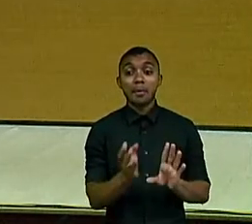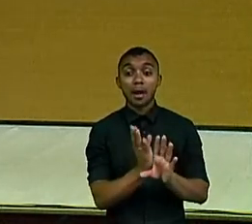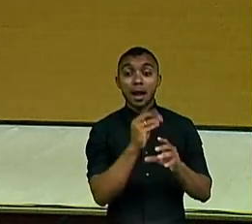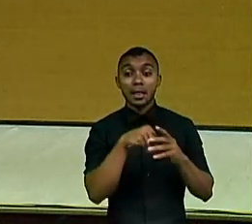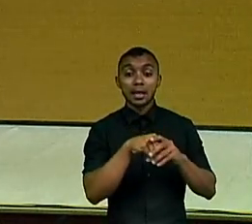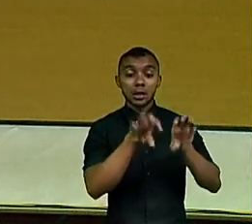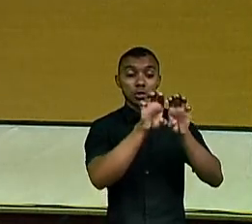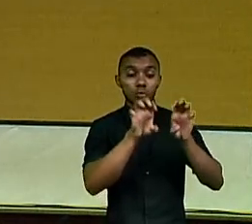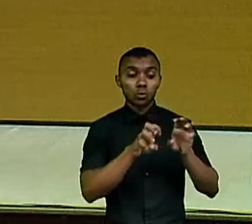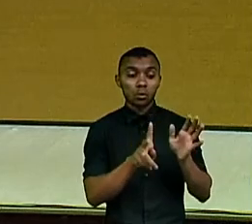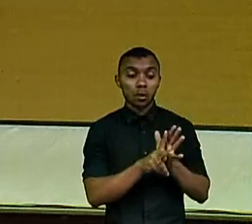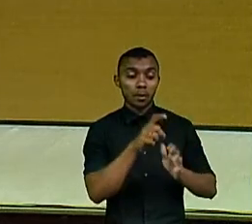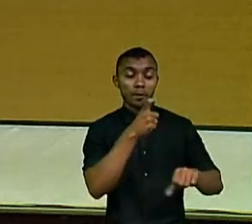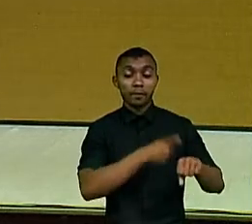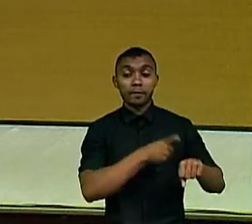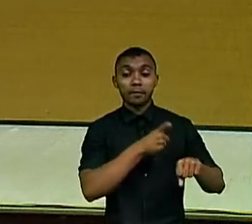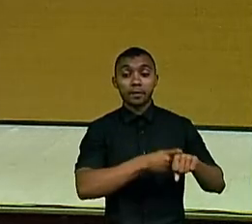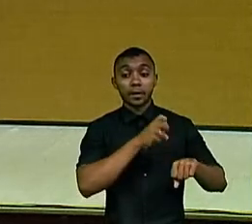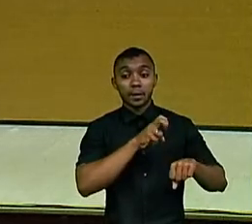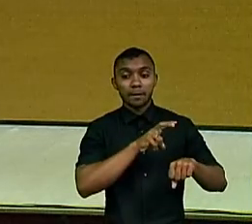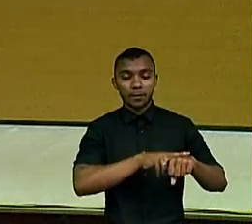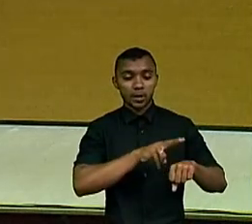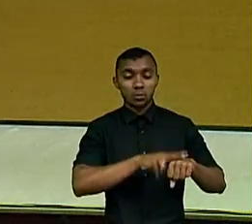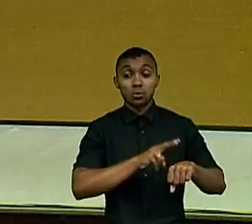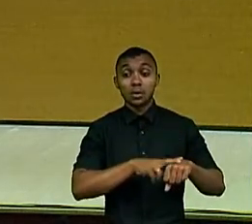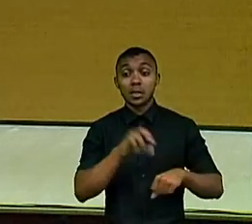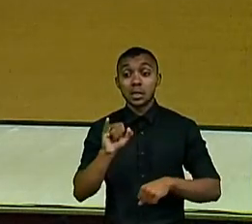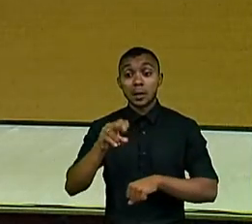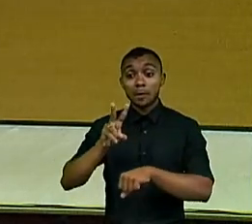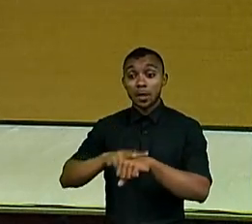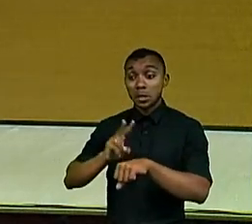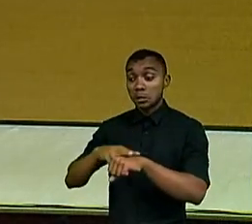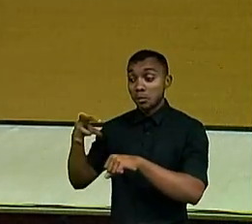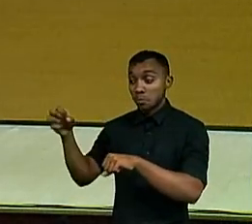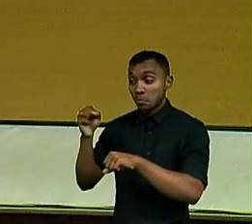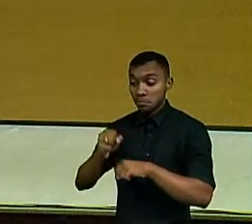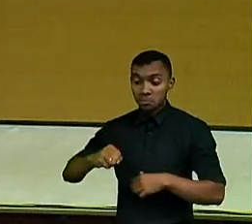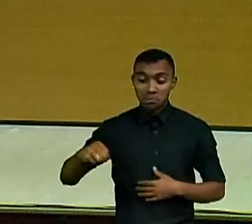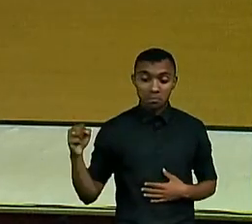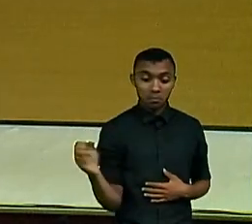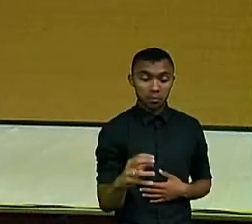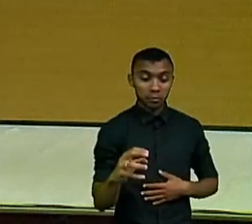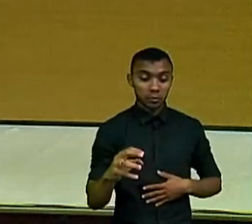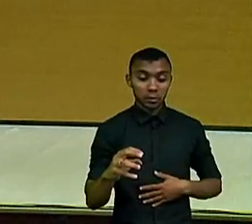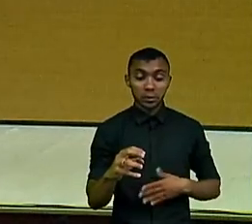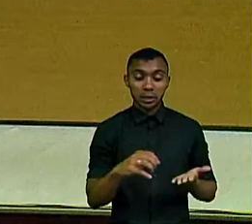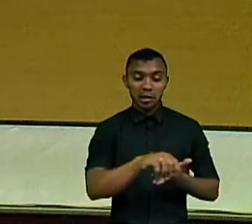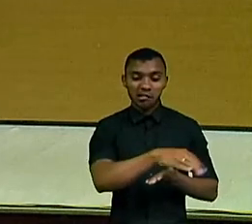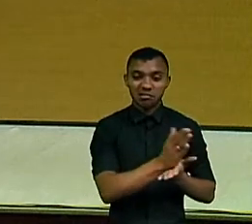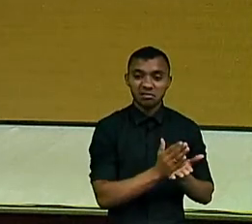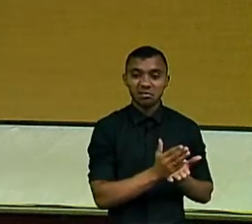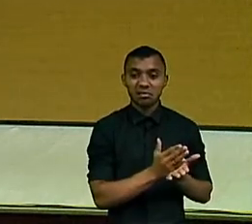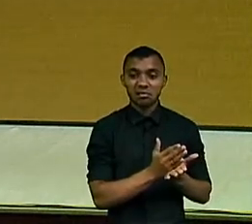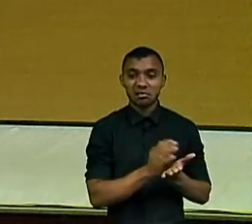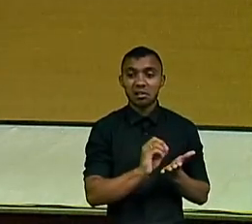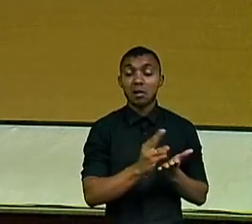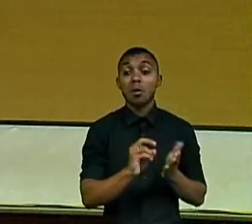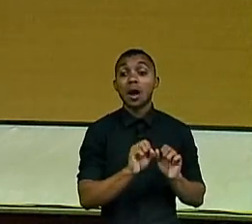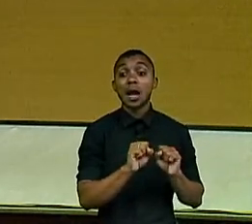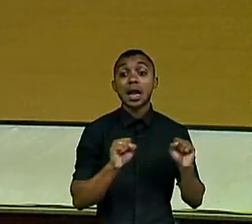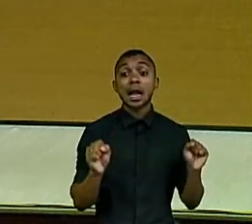quando você joga o vidro no chão ele tende a trincar ou quebrar por conta